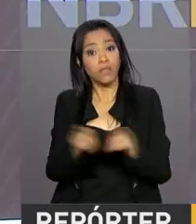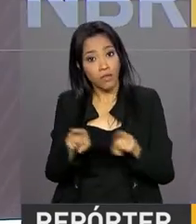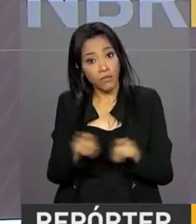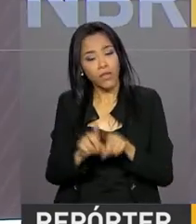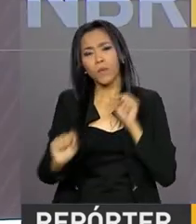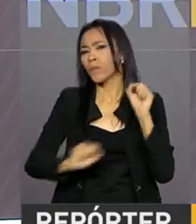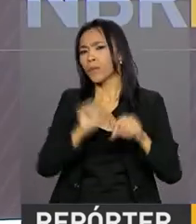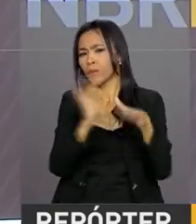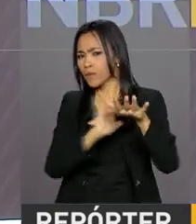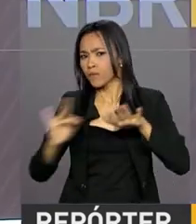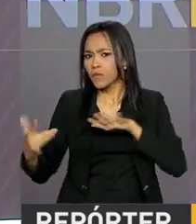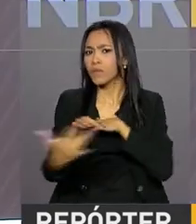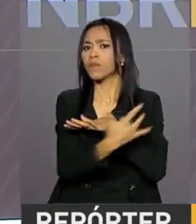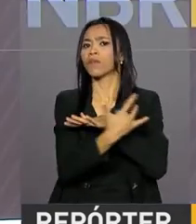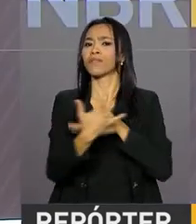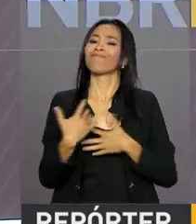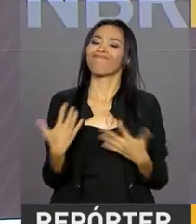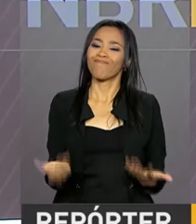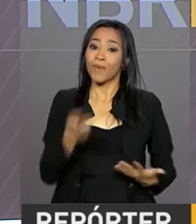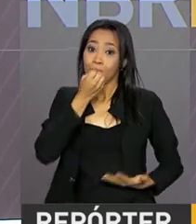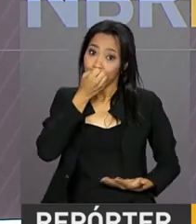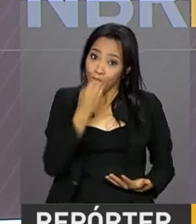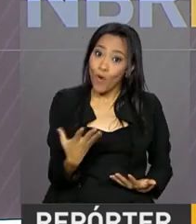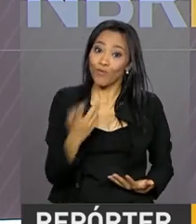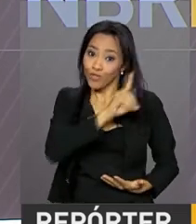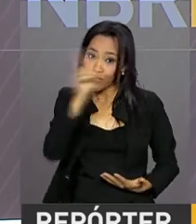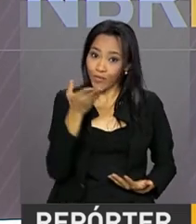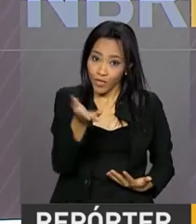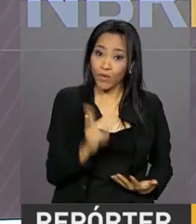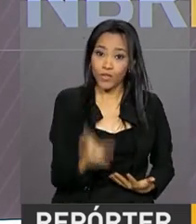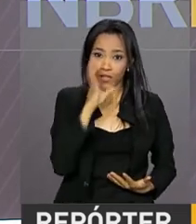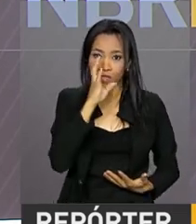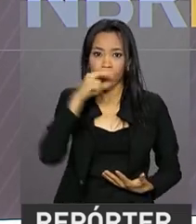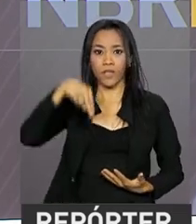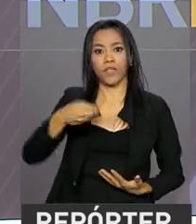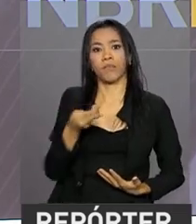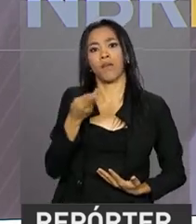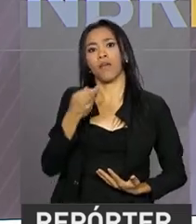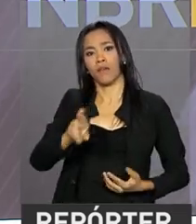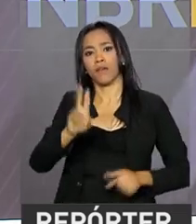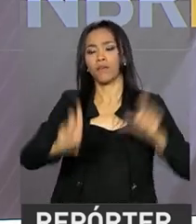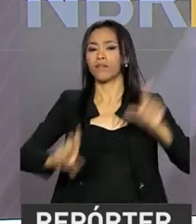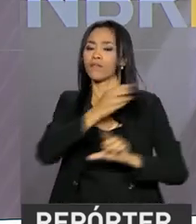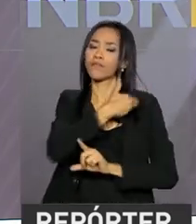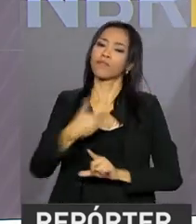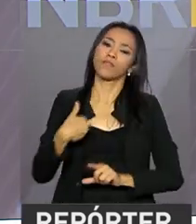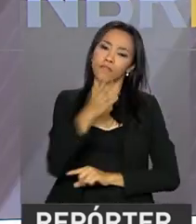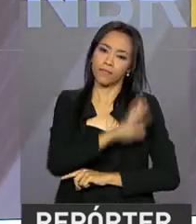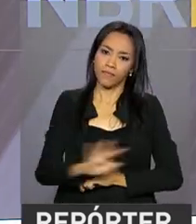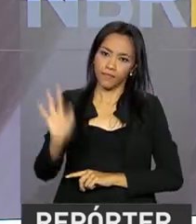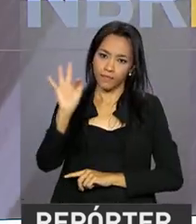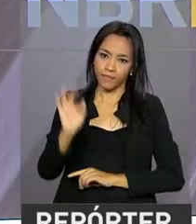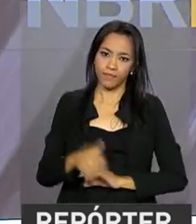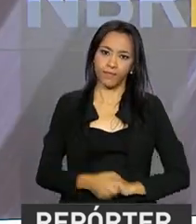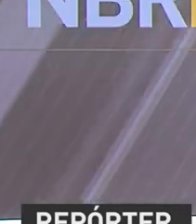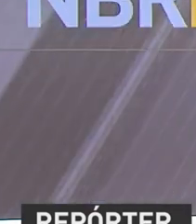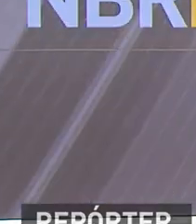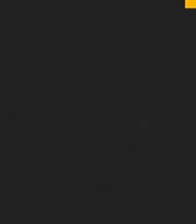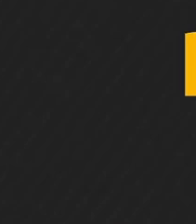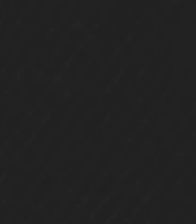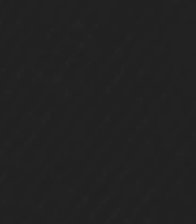em nossas redes sociais um bom dia para você continue com a gente aqui na nbr a tv do governo federal